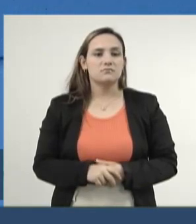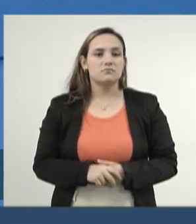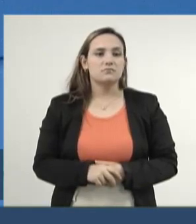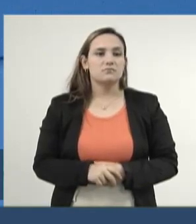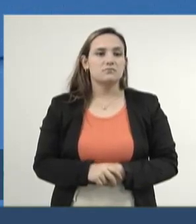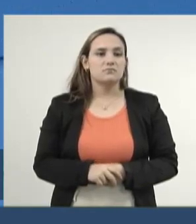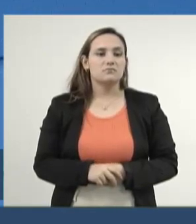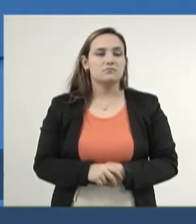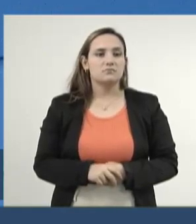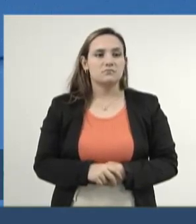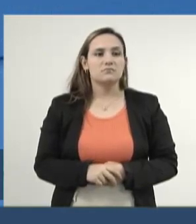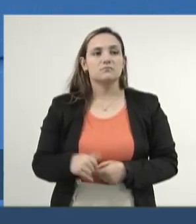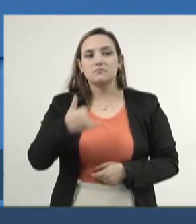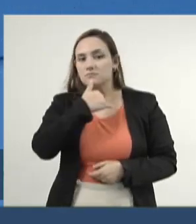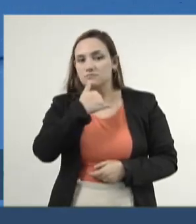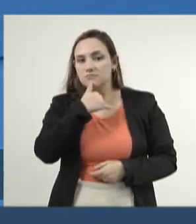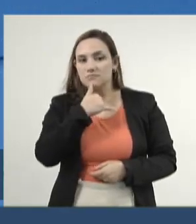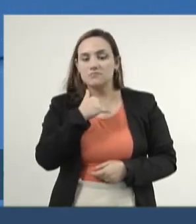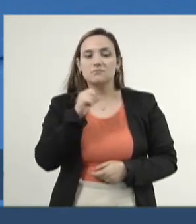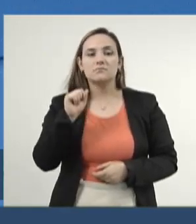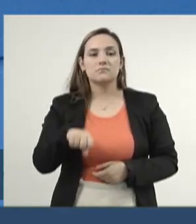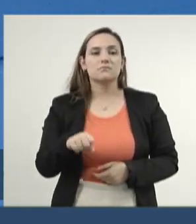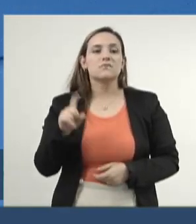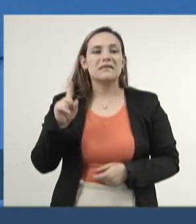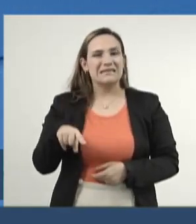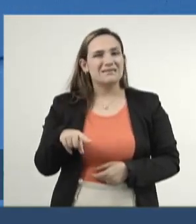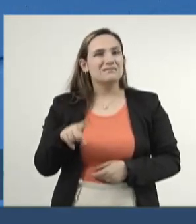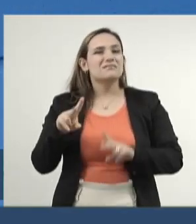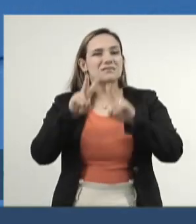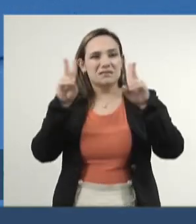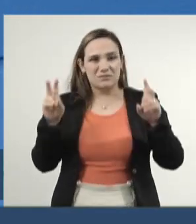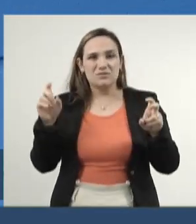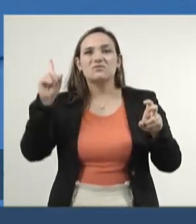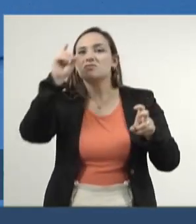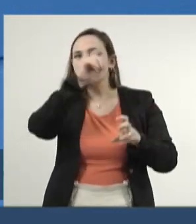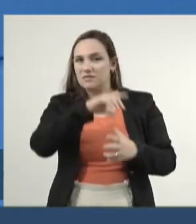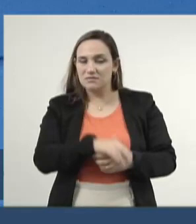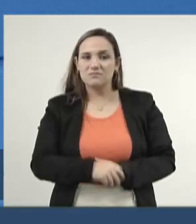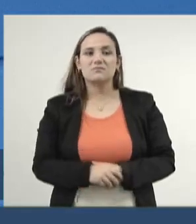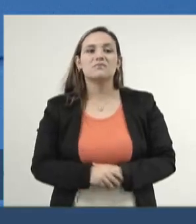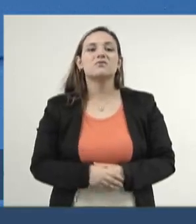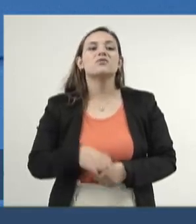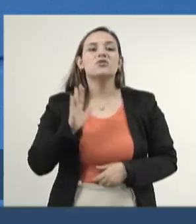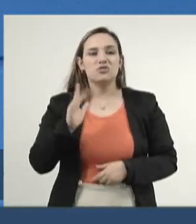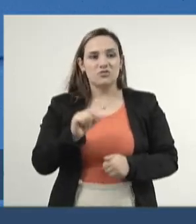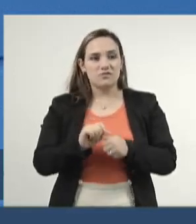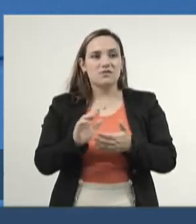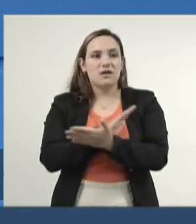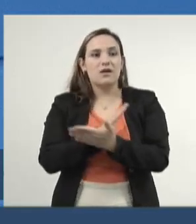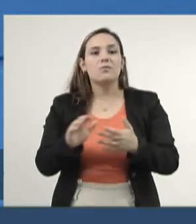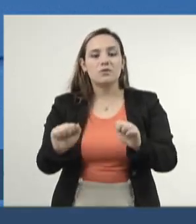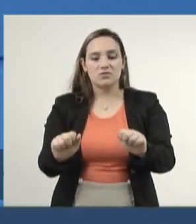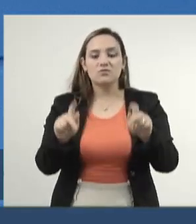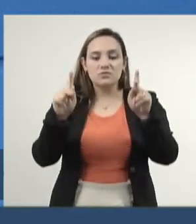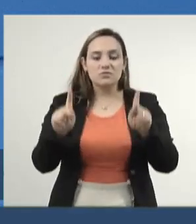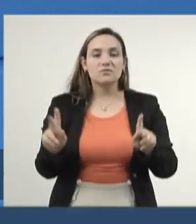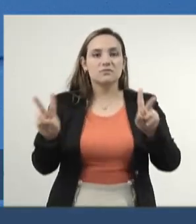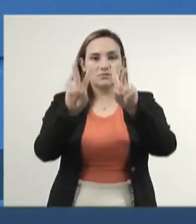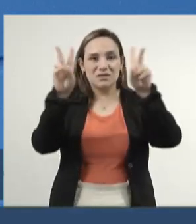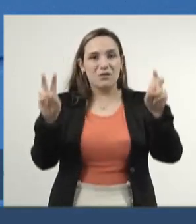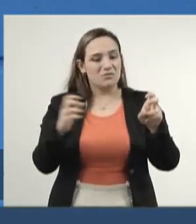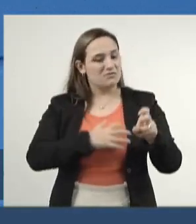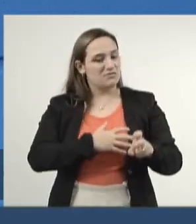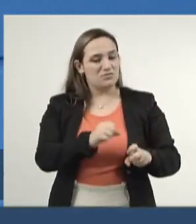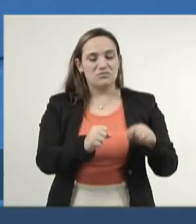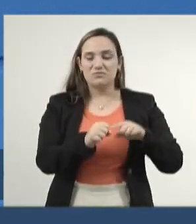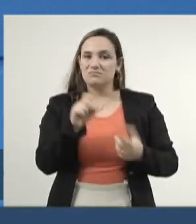e a gente fica muito triste. E é um assunto tão delicado. Nós já fizemos aqui algumas audiências públicas sobre esse tema. O